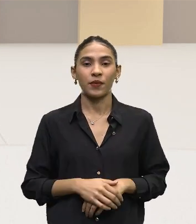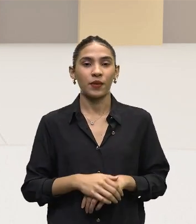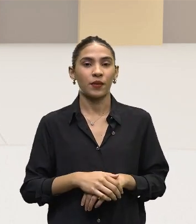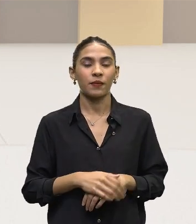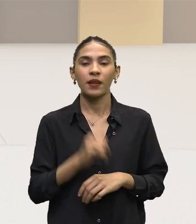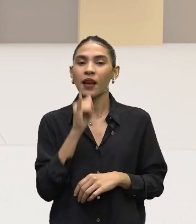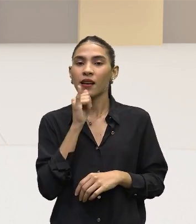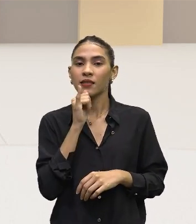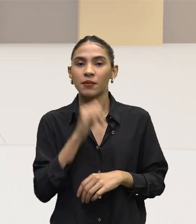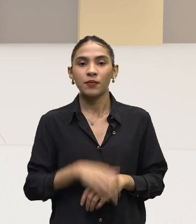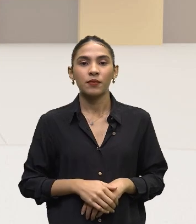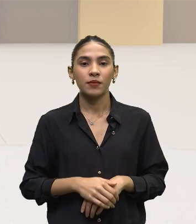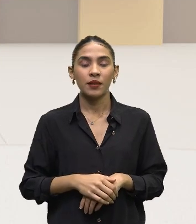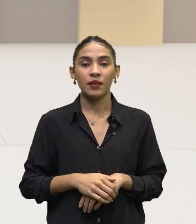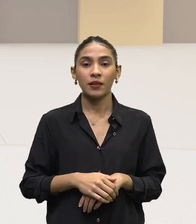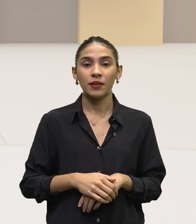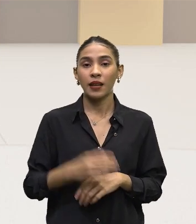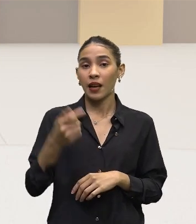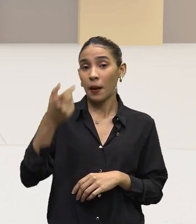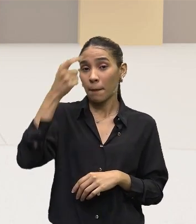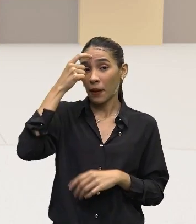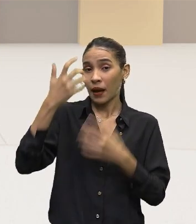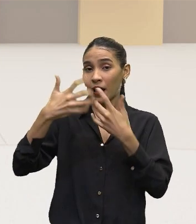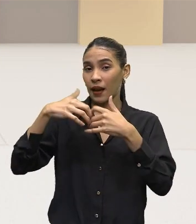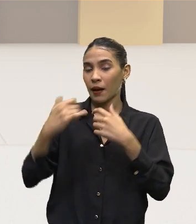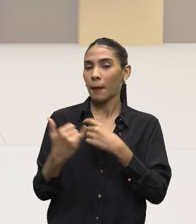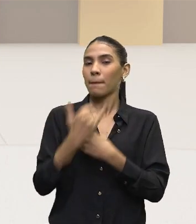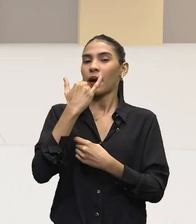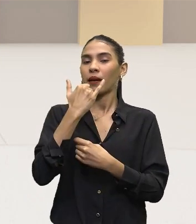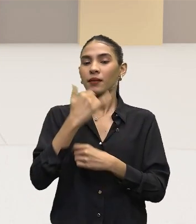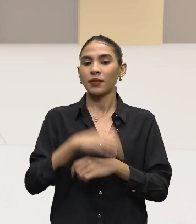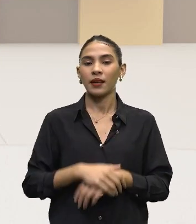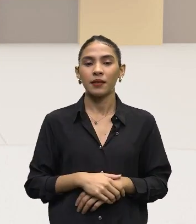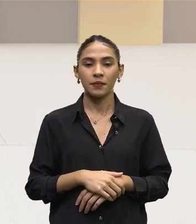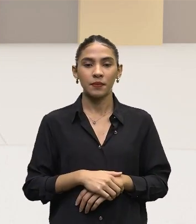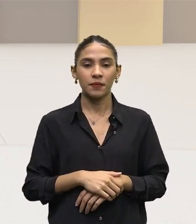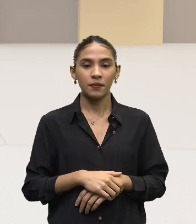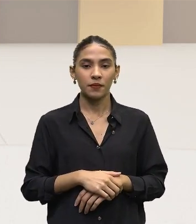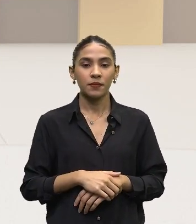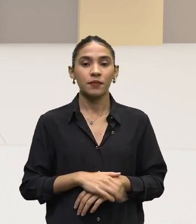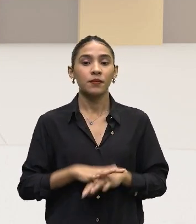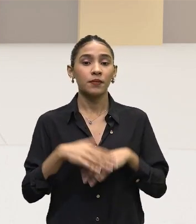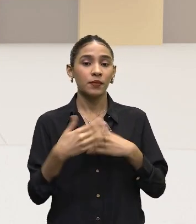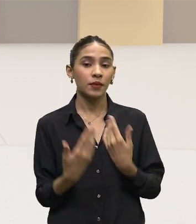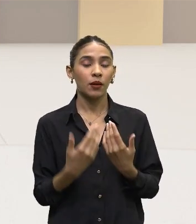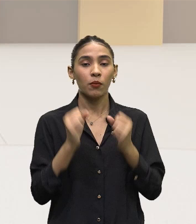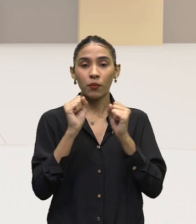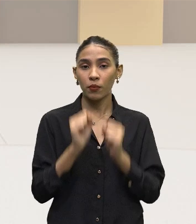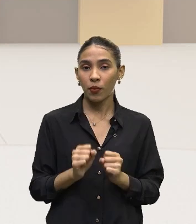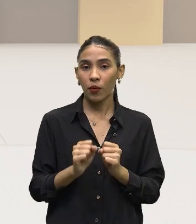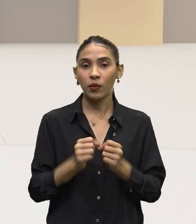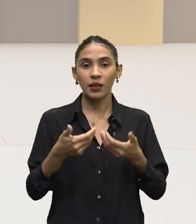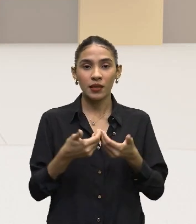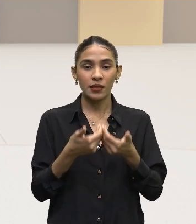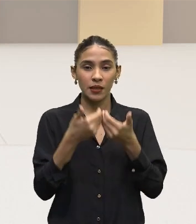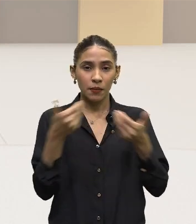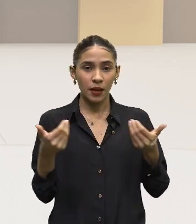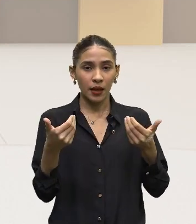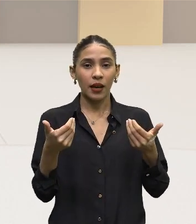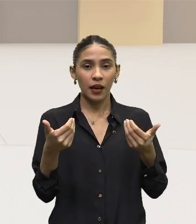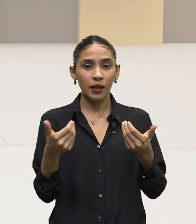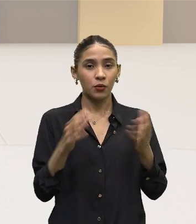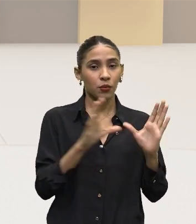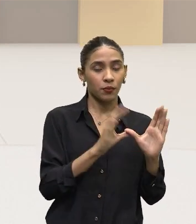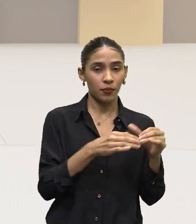acontece quando o cérebro engana a gente? Olha só, vamos ver. Os equívocos de lógica, eles podem ser separados em dois